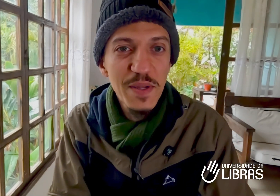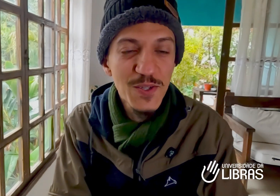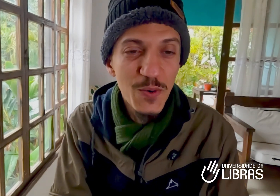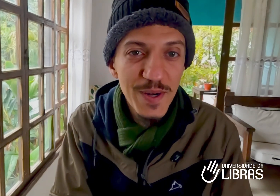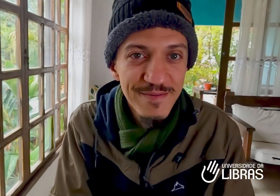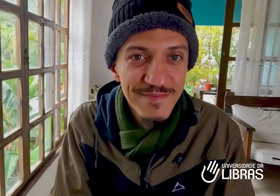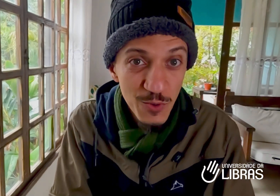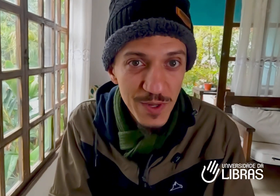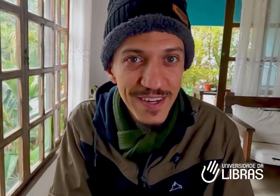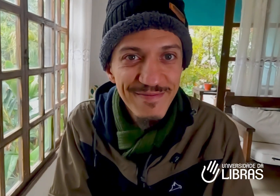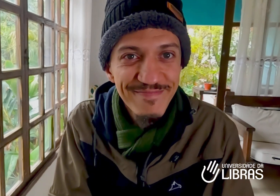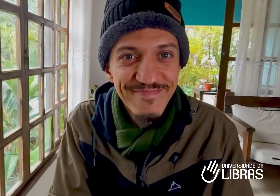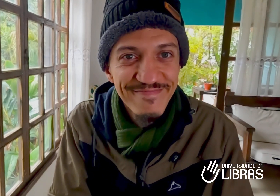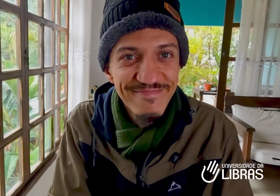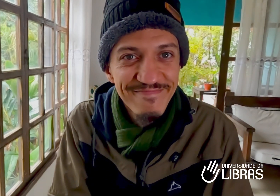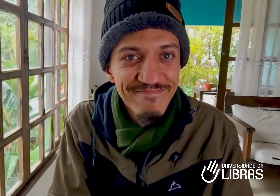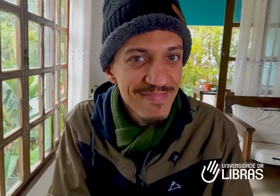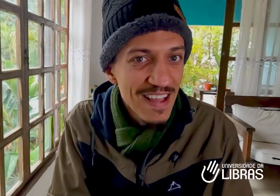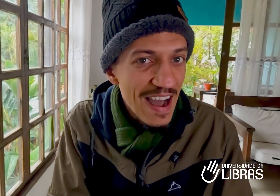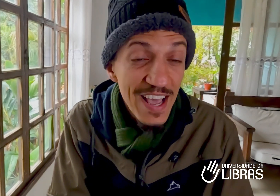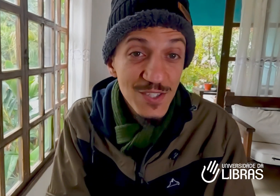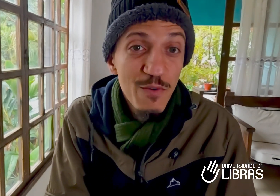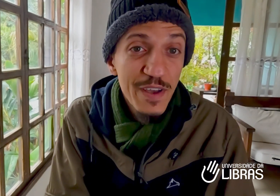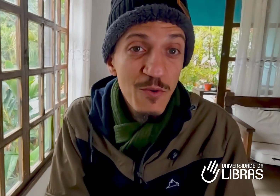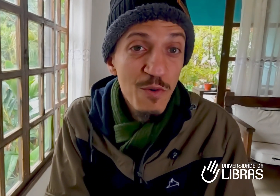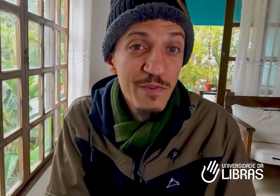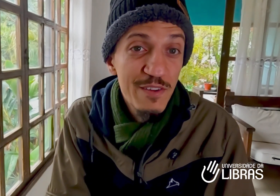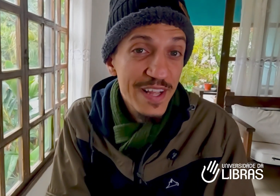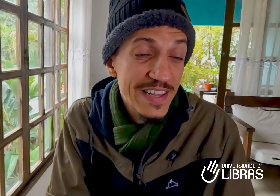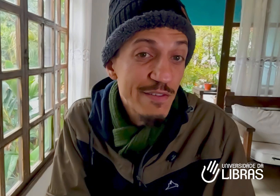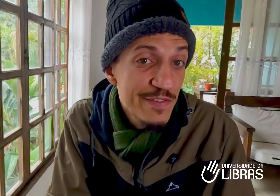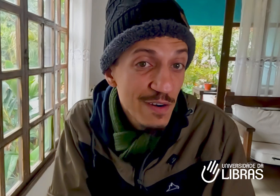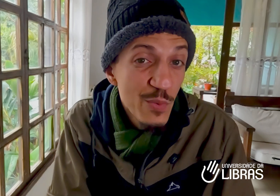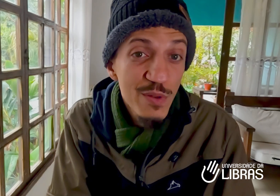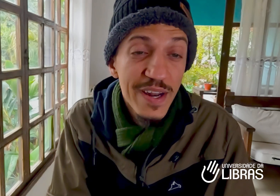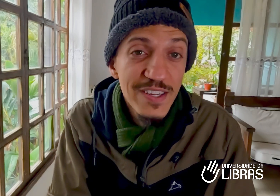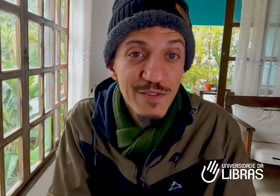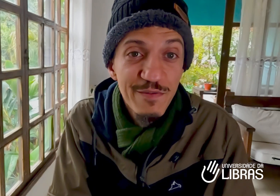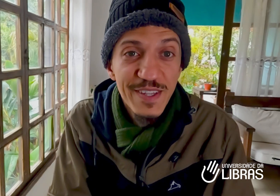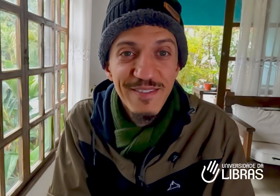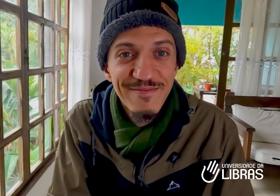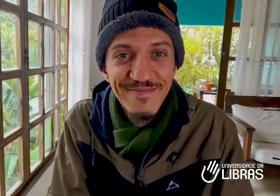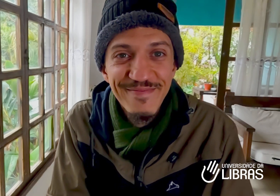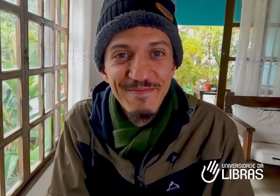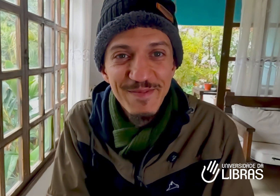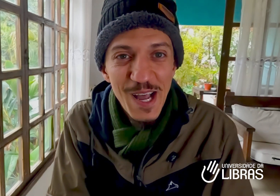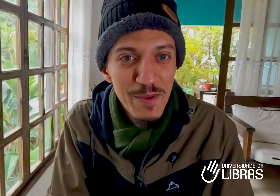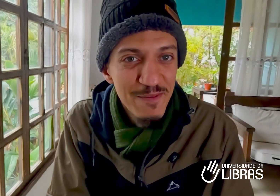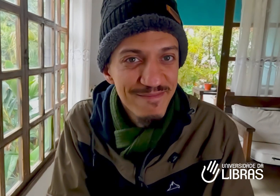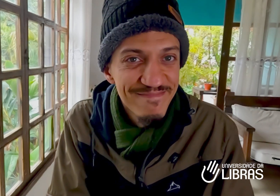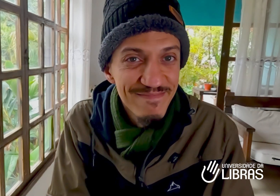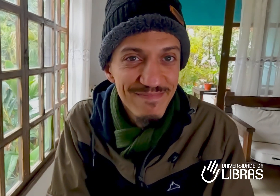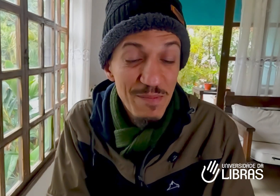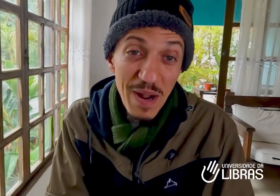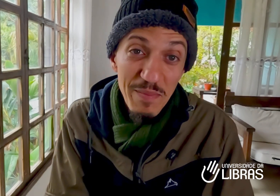outra pessoa surda a resolver um conflito que ela estava vivendo muito grande de vida, sabe? E para mim isso